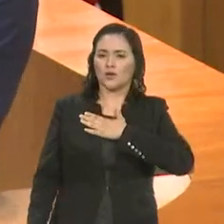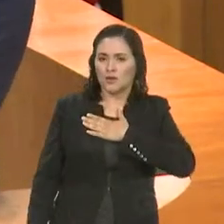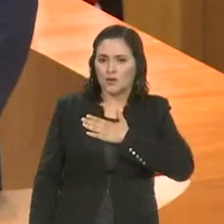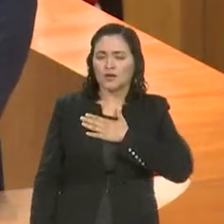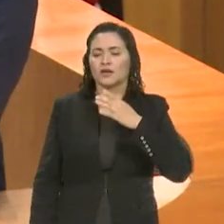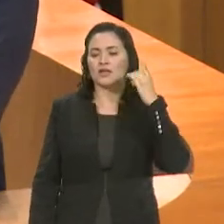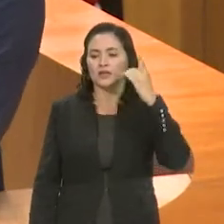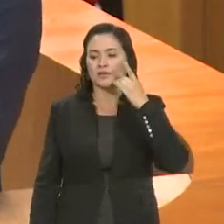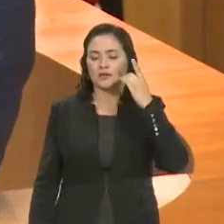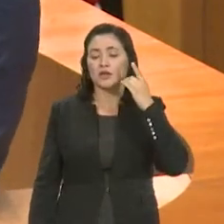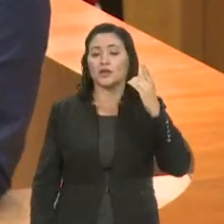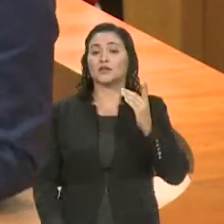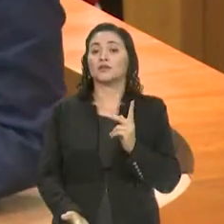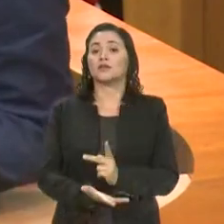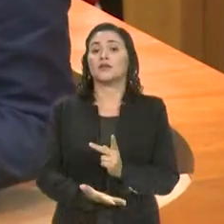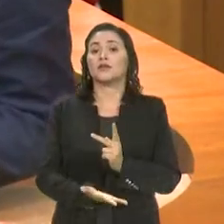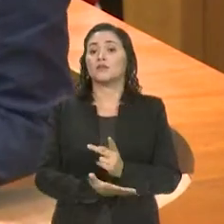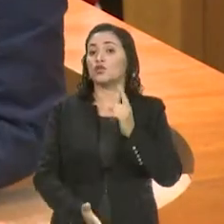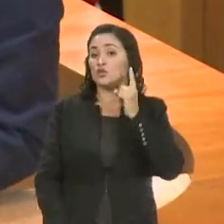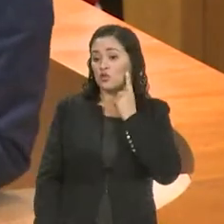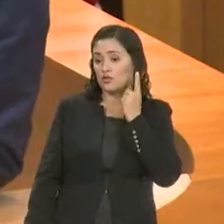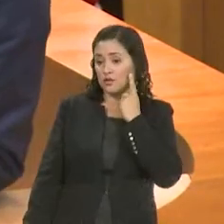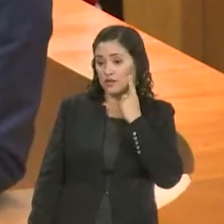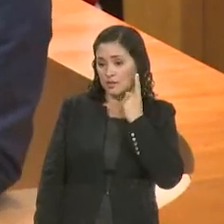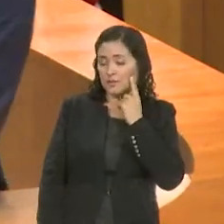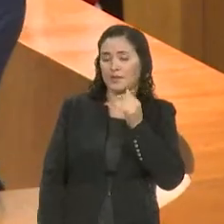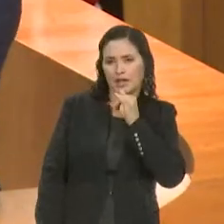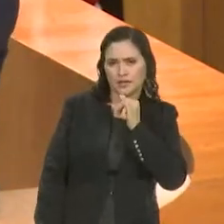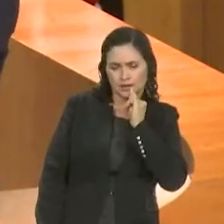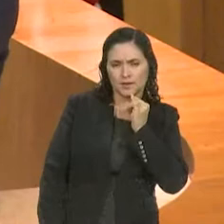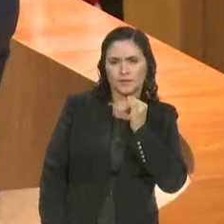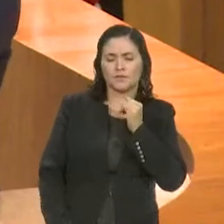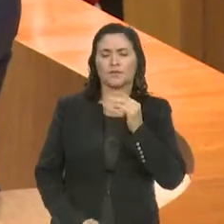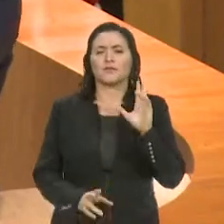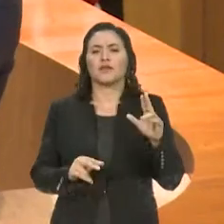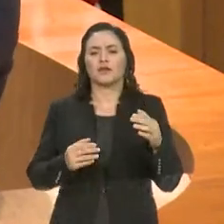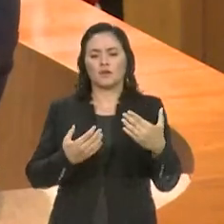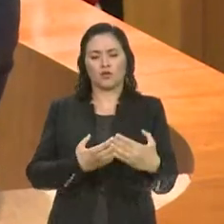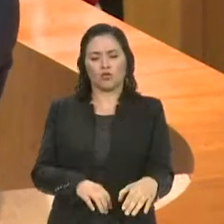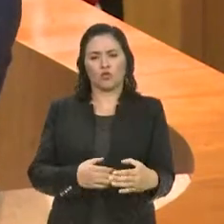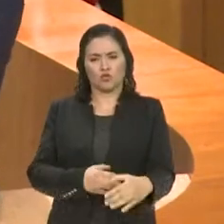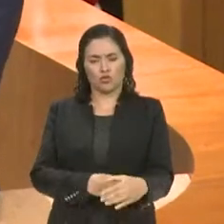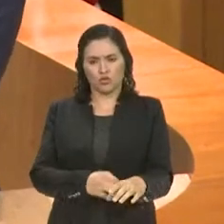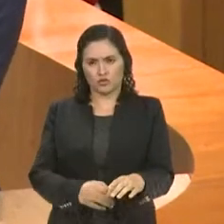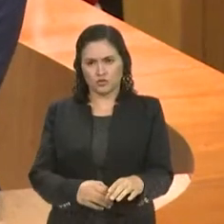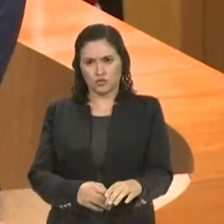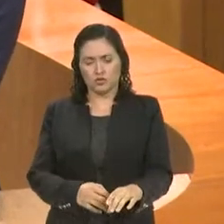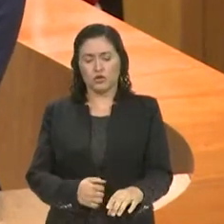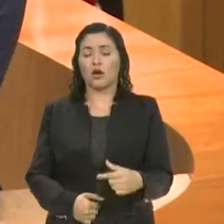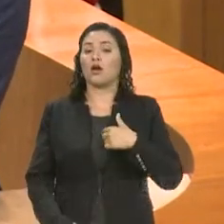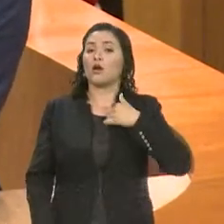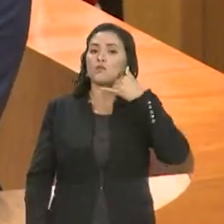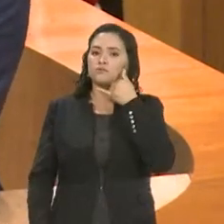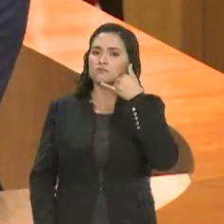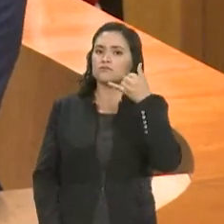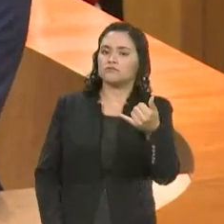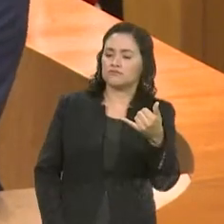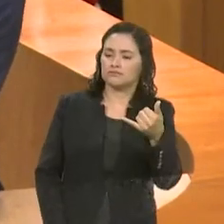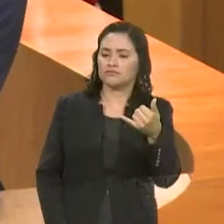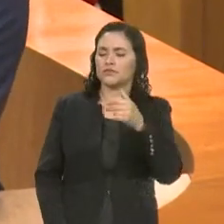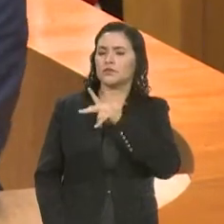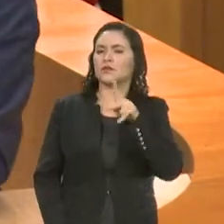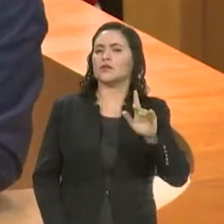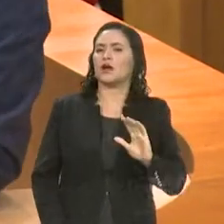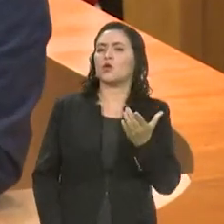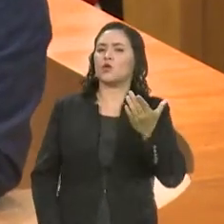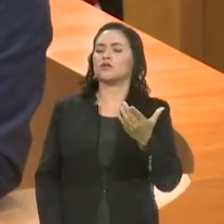sempre que eu tenho alguma dúvida, por exemplo, deputado Vinícius, com relação ao concurso, ontem de imediato eu acionei o presidente Otelino. Presidente, está acontecendo